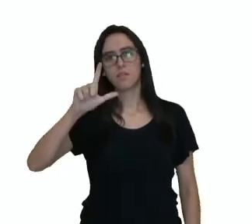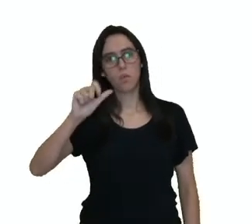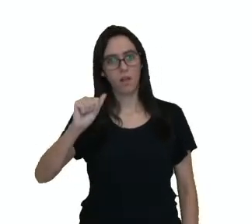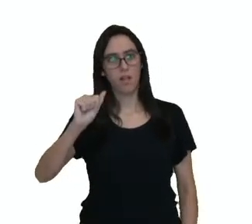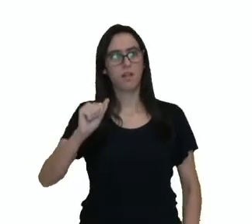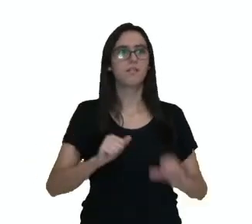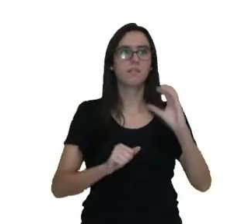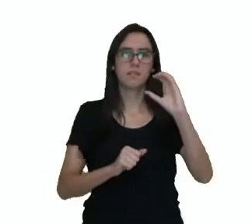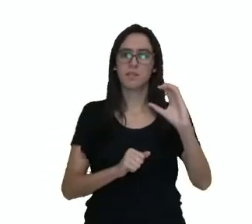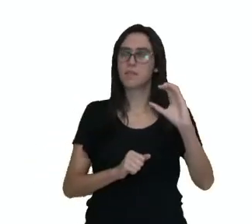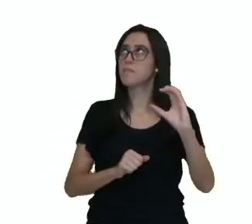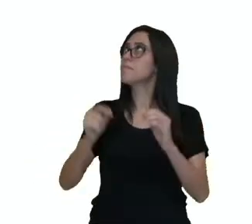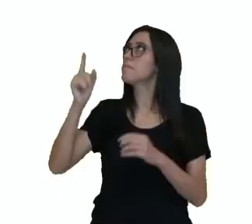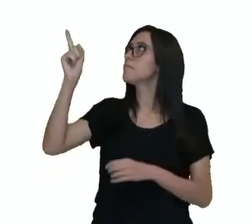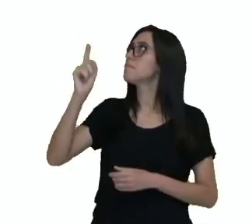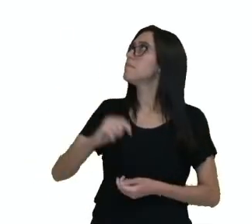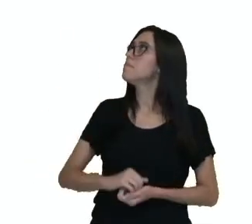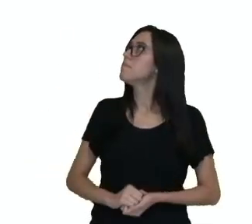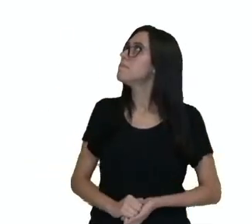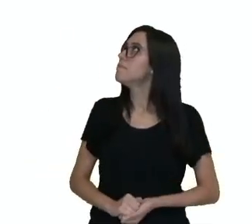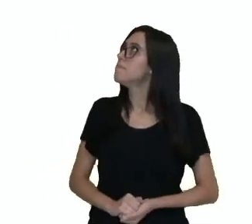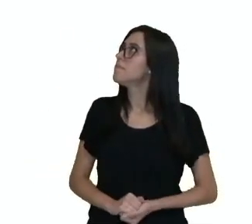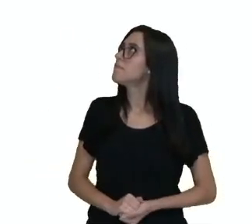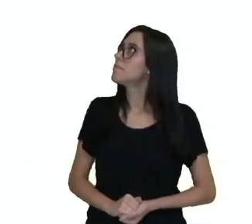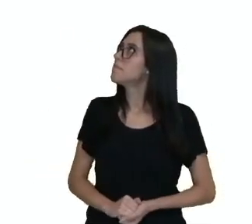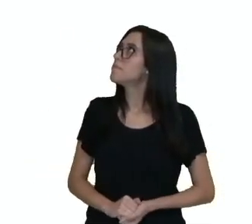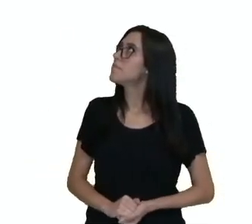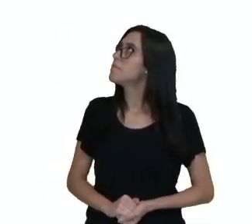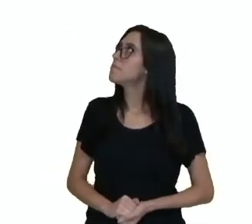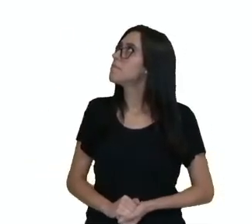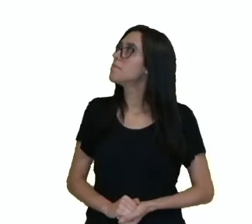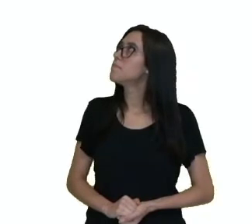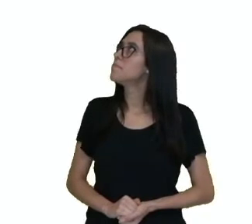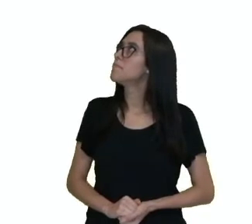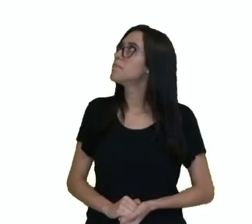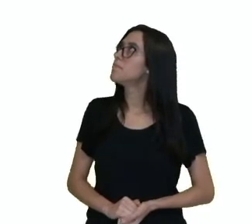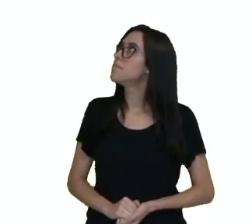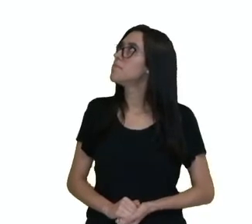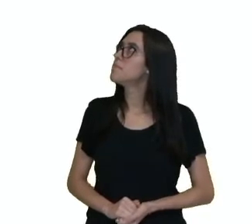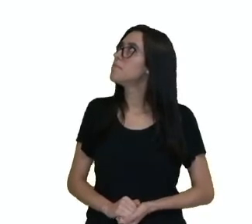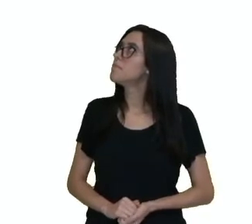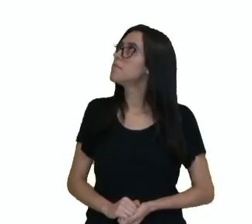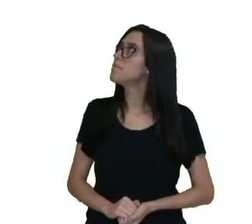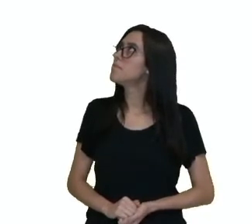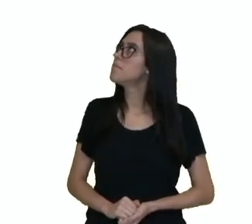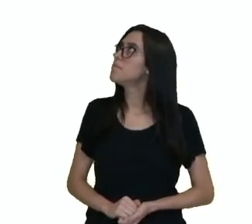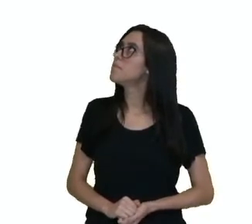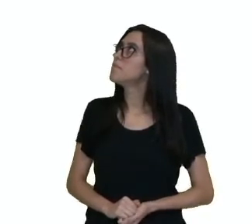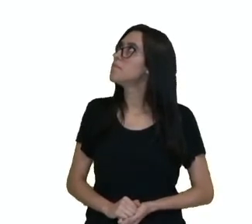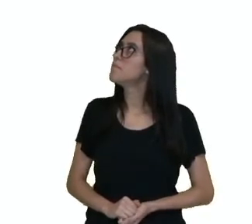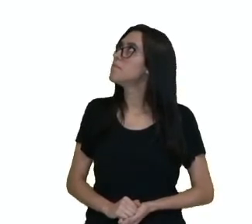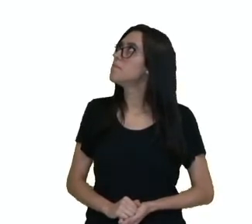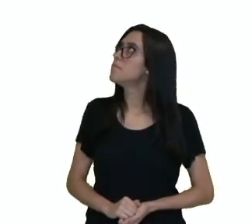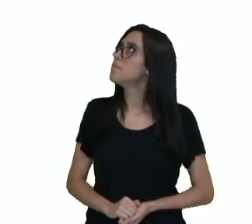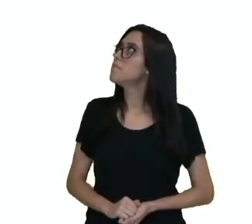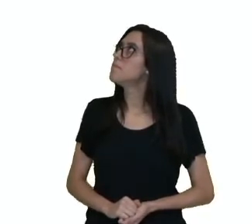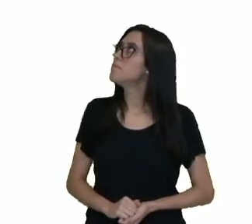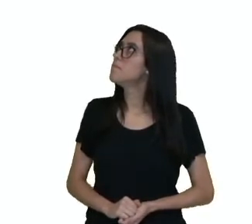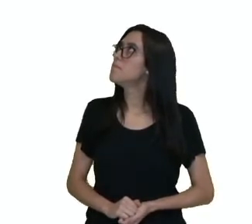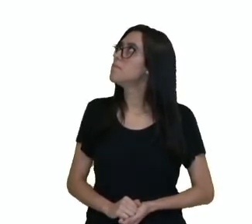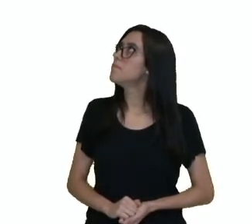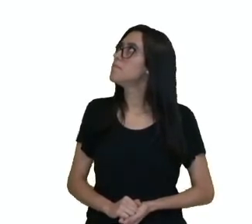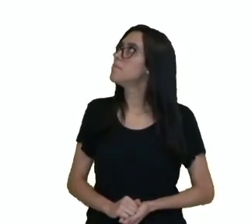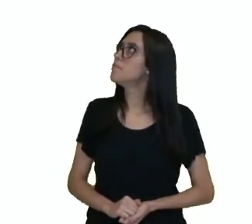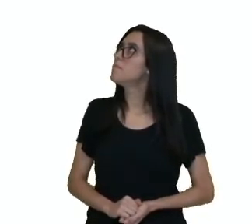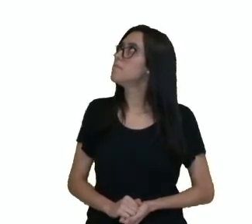C, lá H, lá O, lá C, lá O, lá L, lá A. Lá T e lá